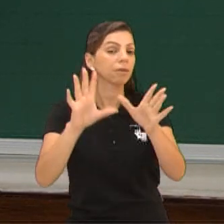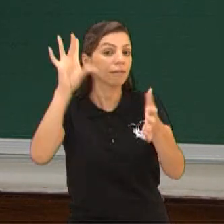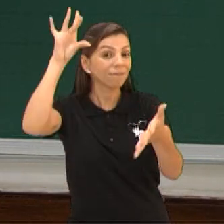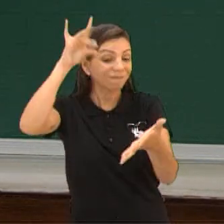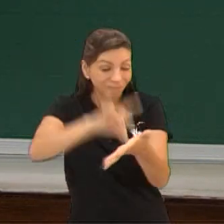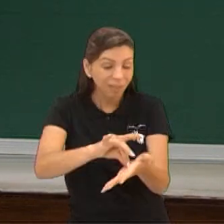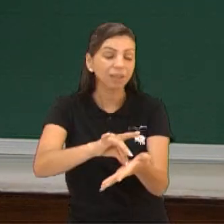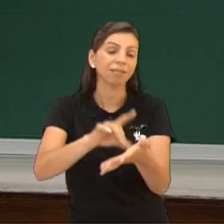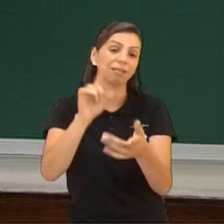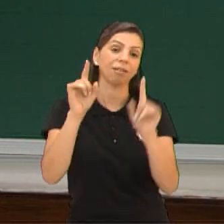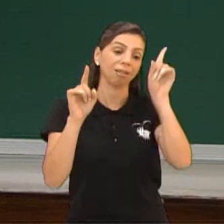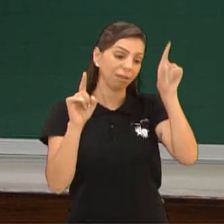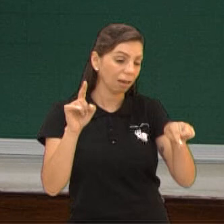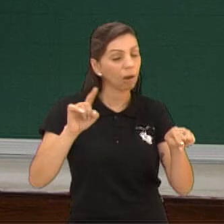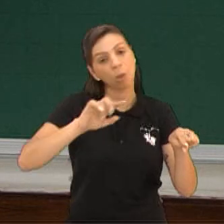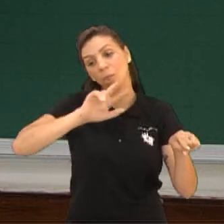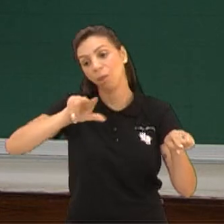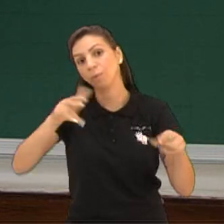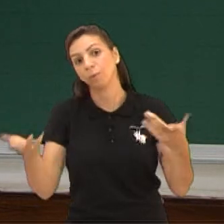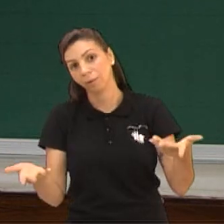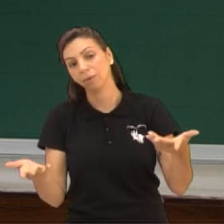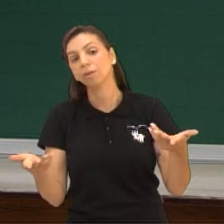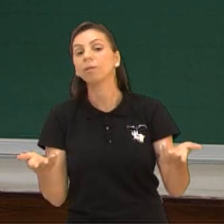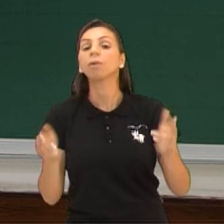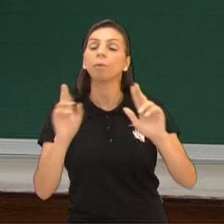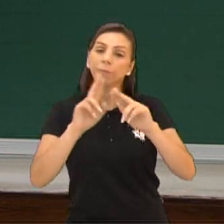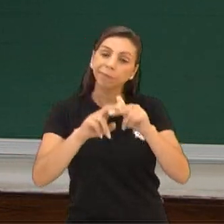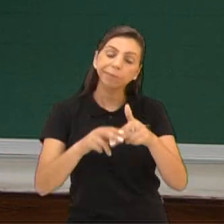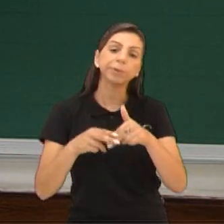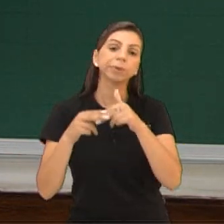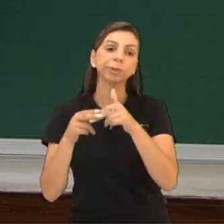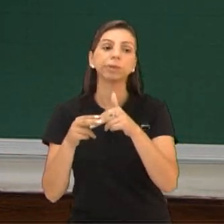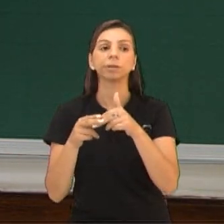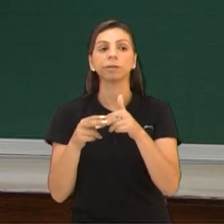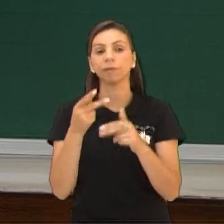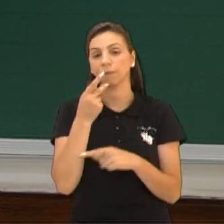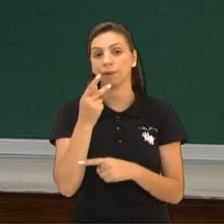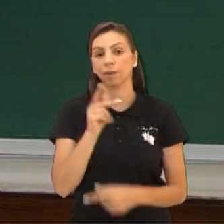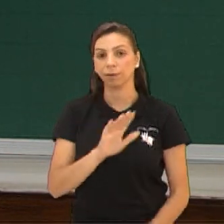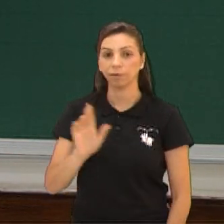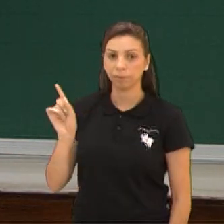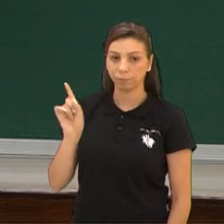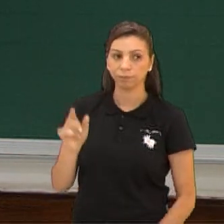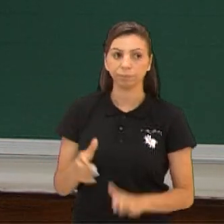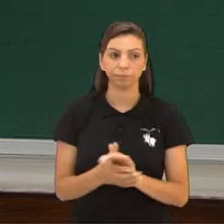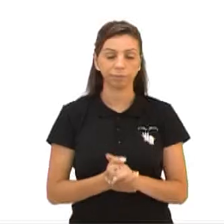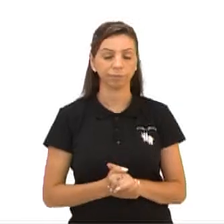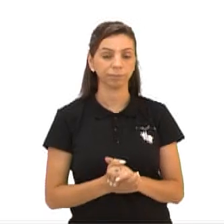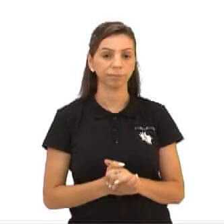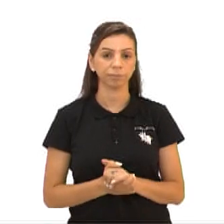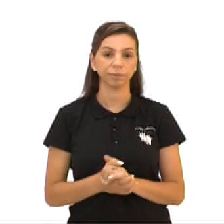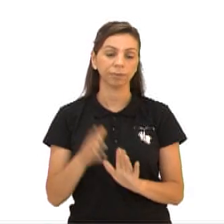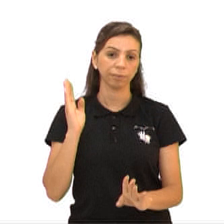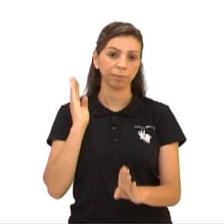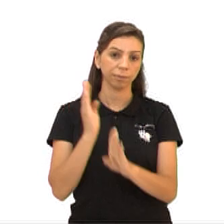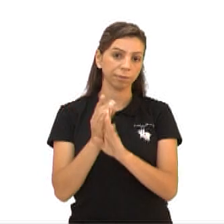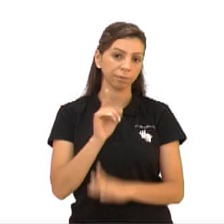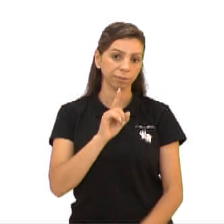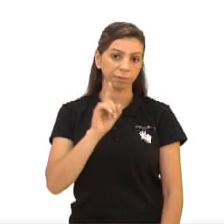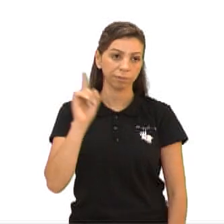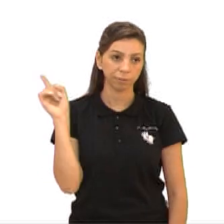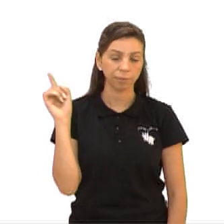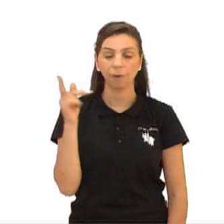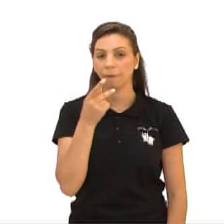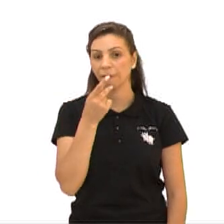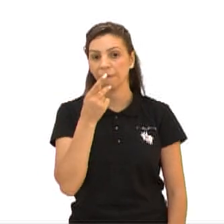é ou não é alguma coisa. Por isso, deixa de lado em dizer isso a respeito. Por isso que,